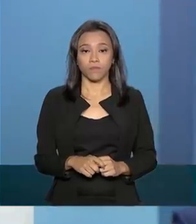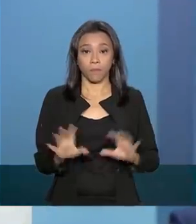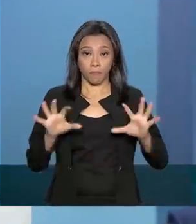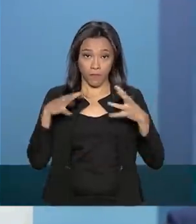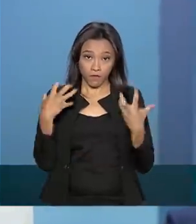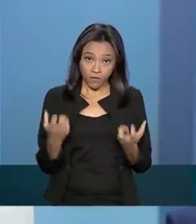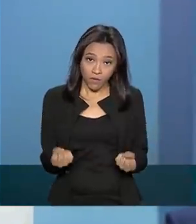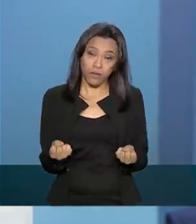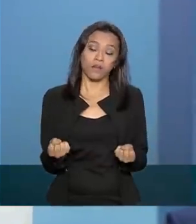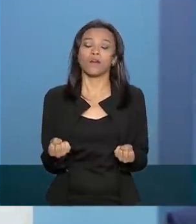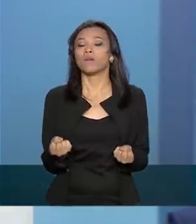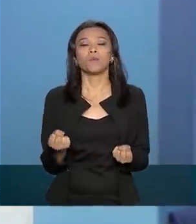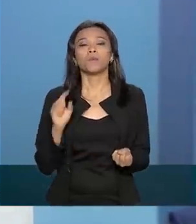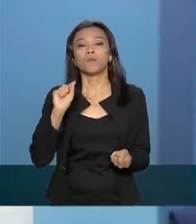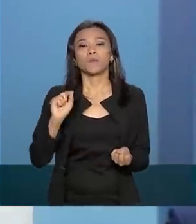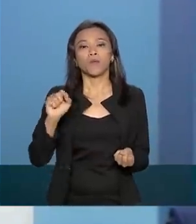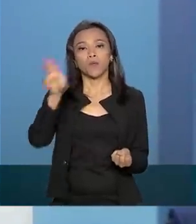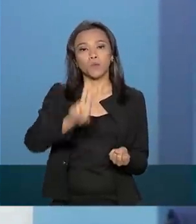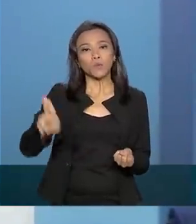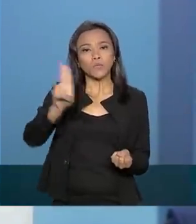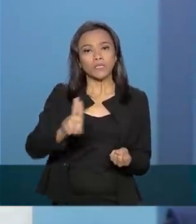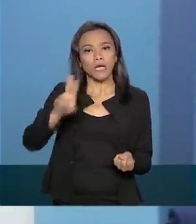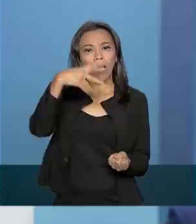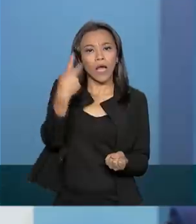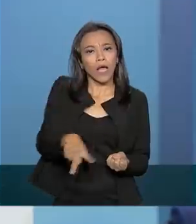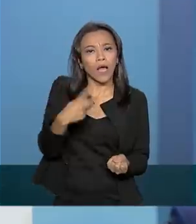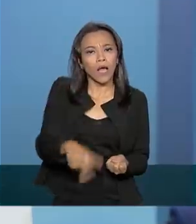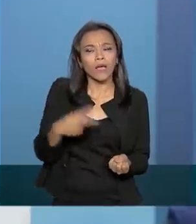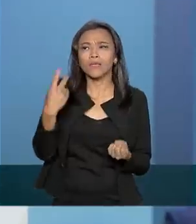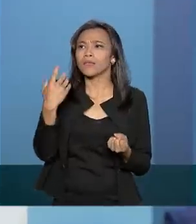Vamos usar as riquezas que